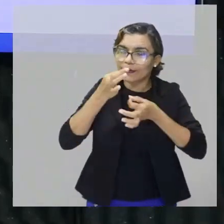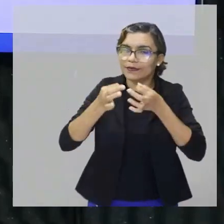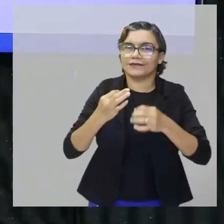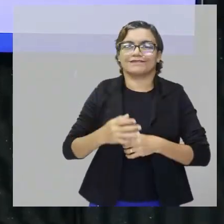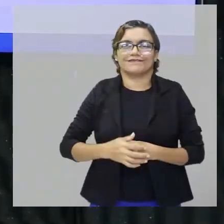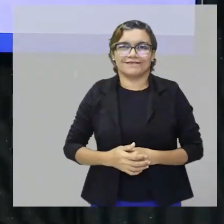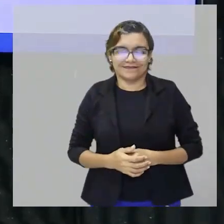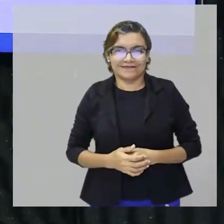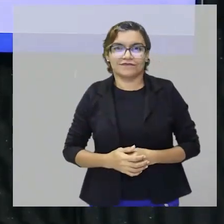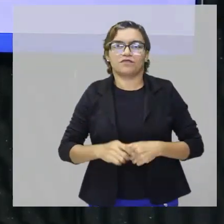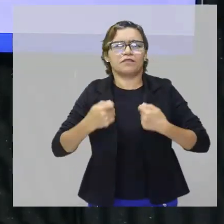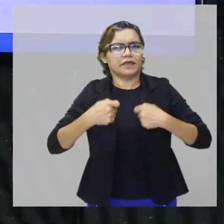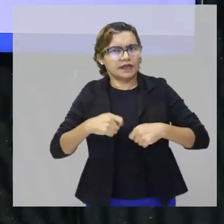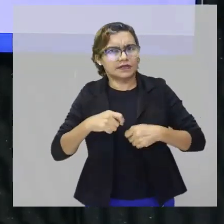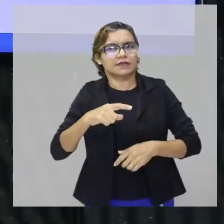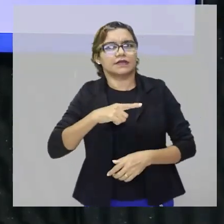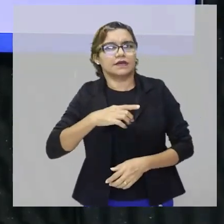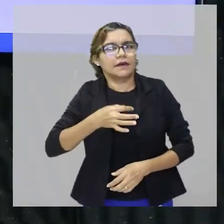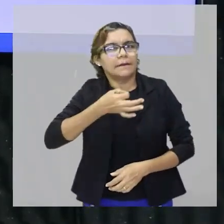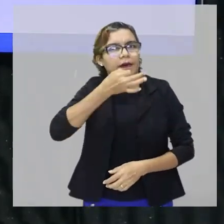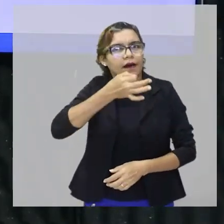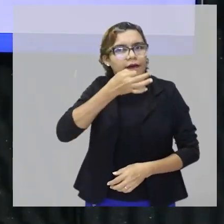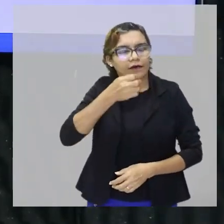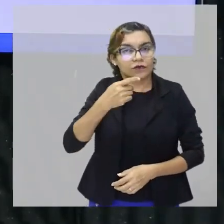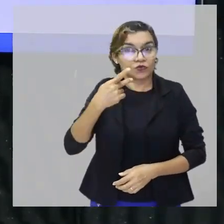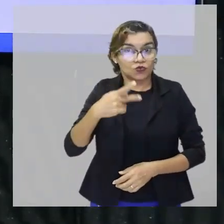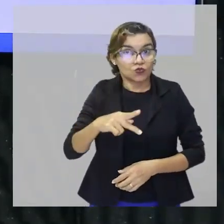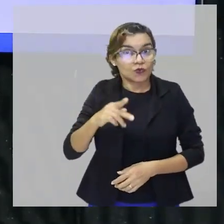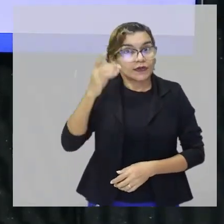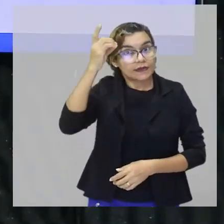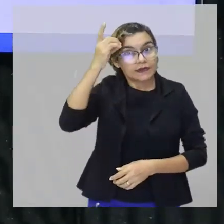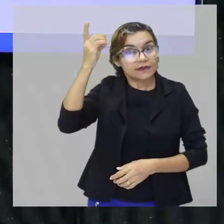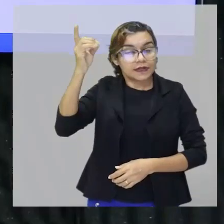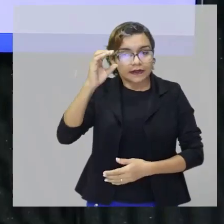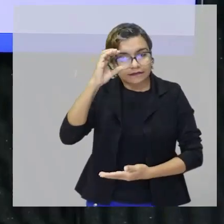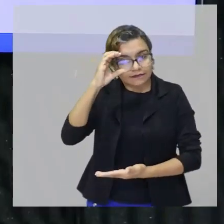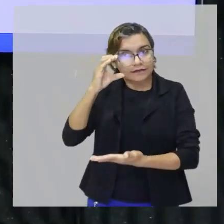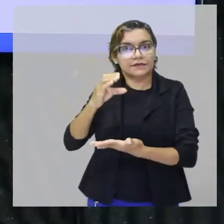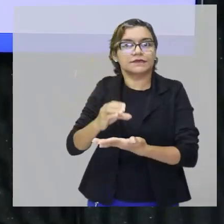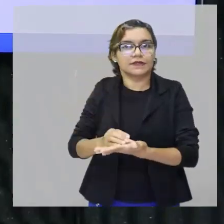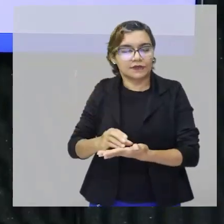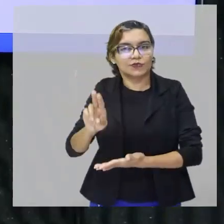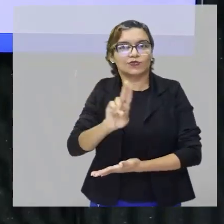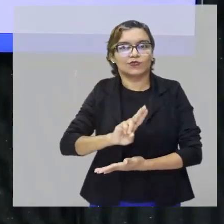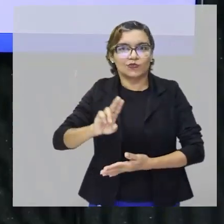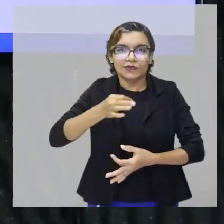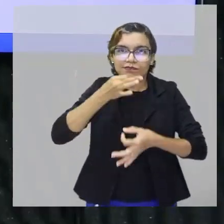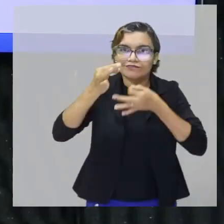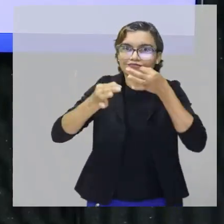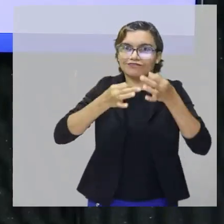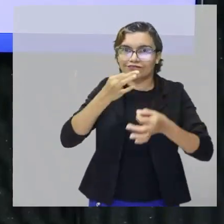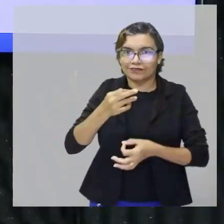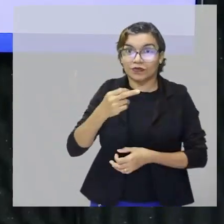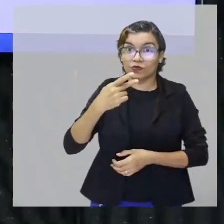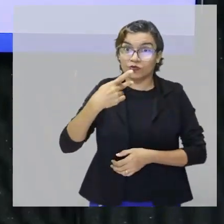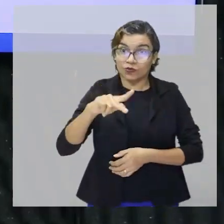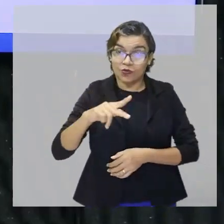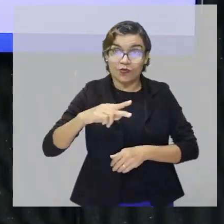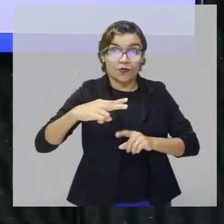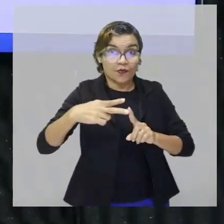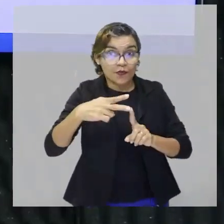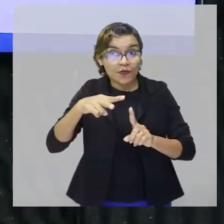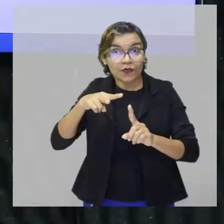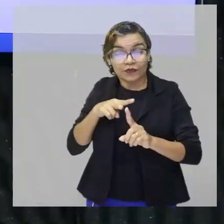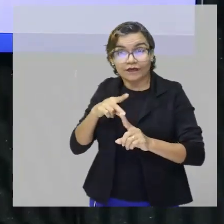de argumentos, né? Você vai defender uma tese através de argumentos. Você vai defender o seu ponto de vista através